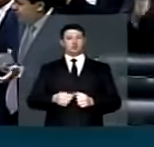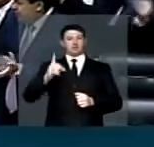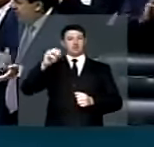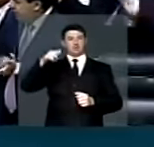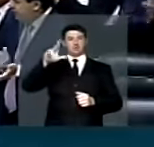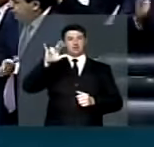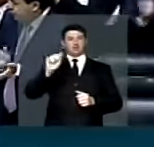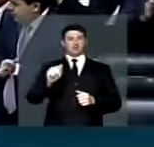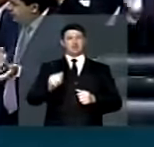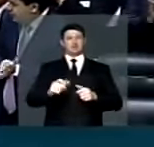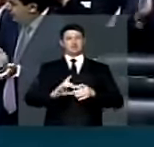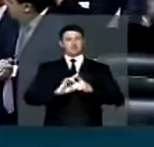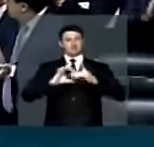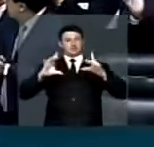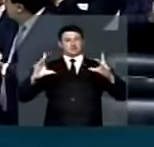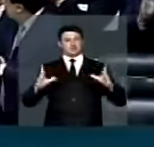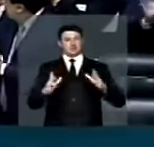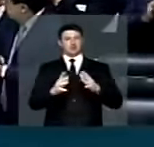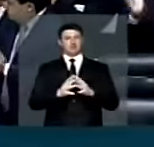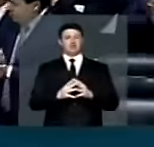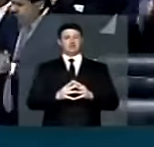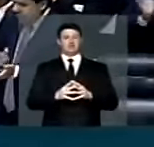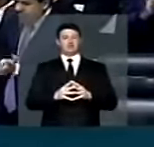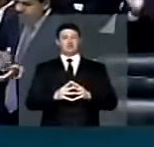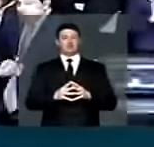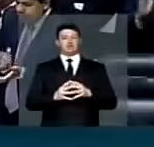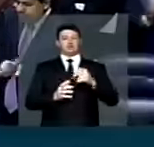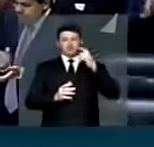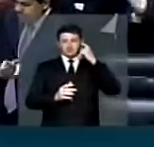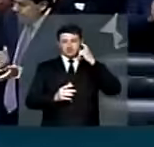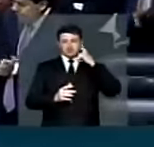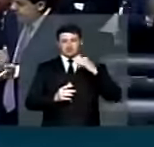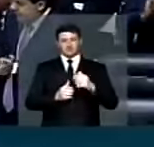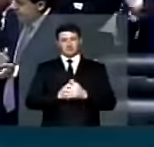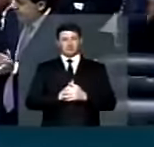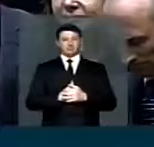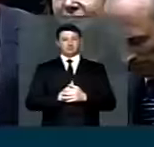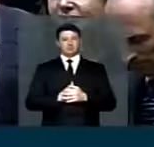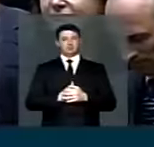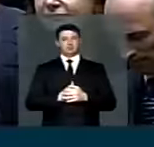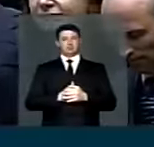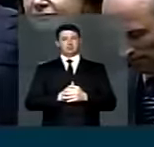da liberdade. Parabéns, deputado. Parabéns, nossa colega.